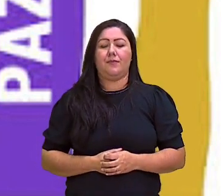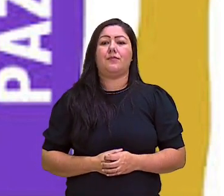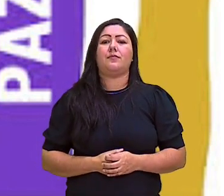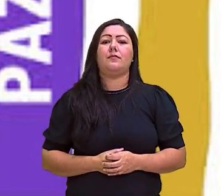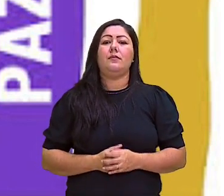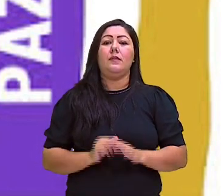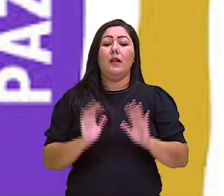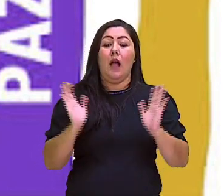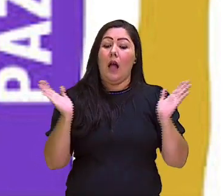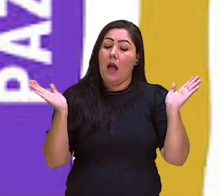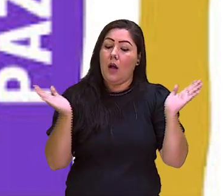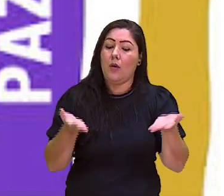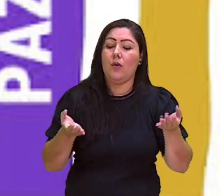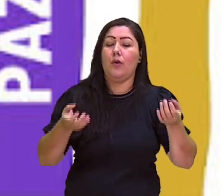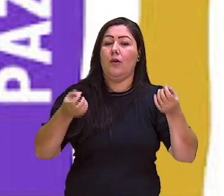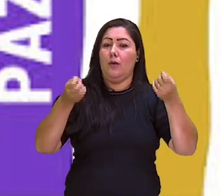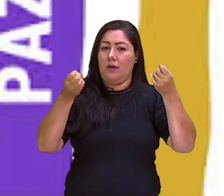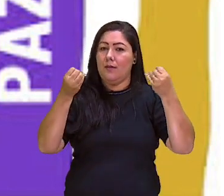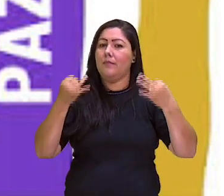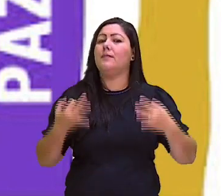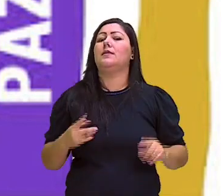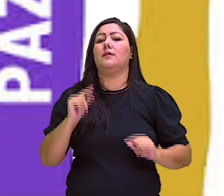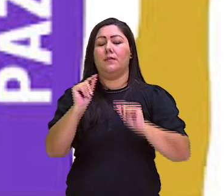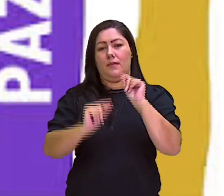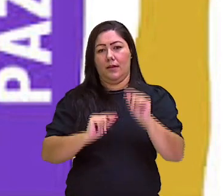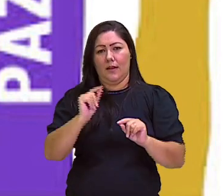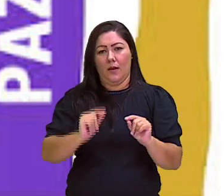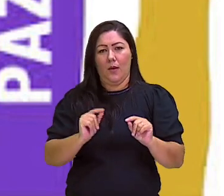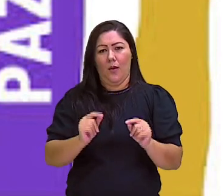Aqui, quando fala de escravidão,